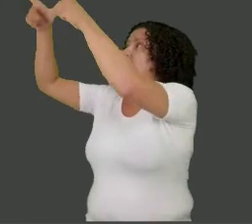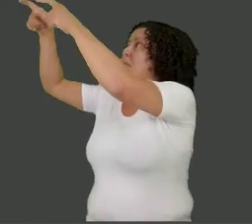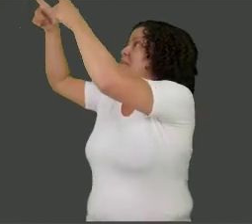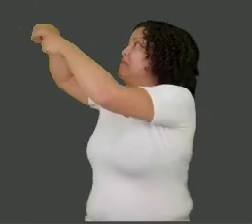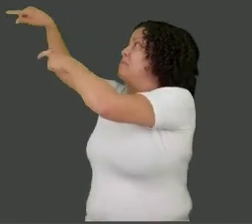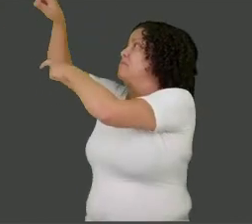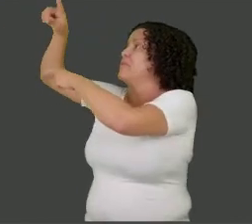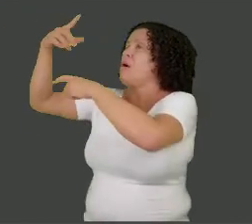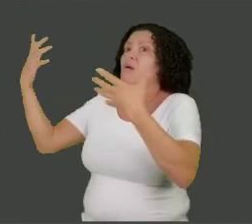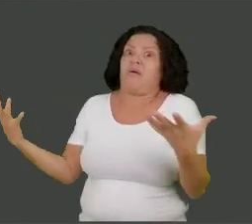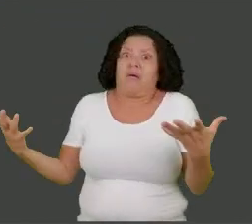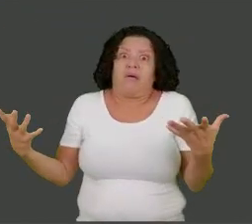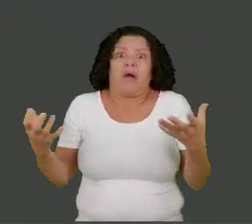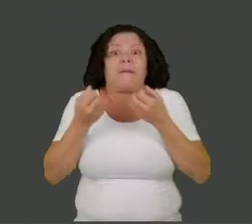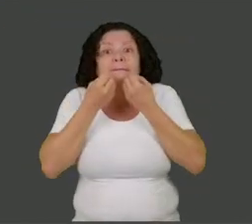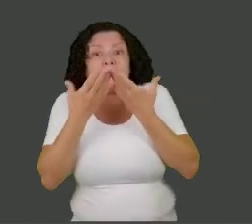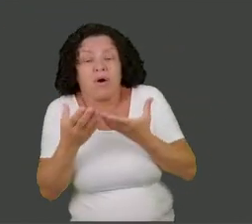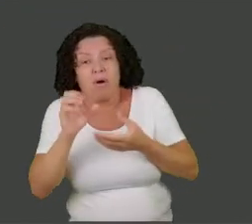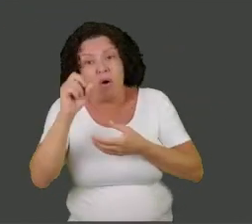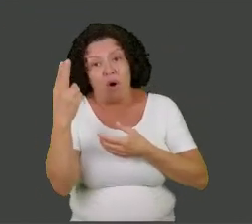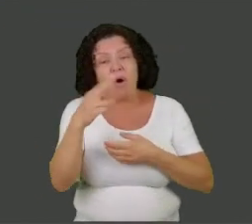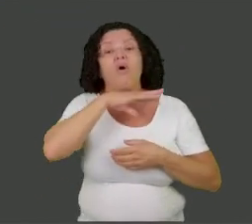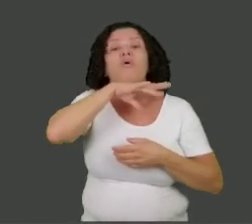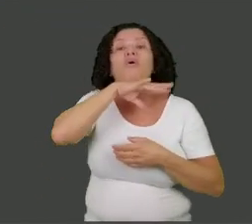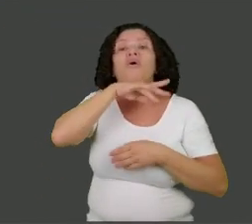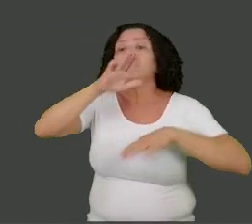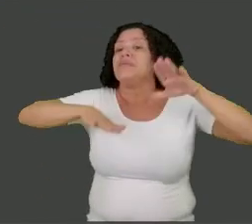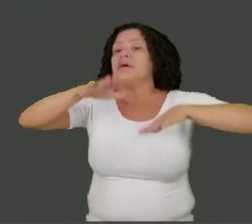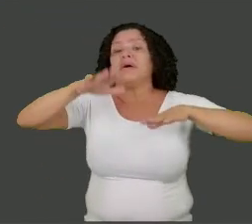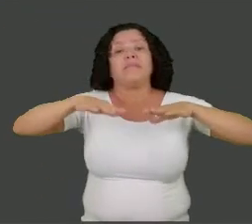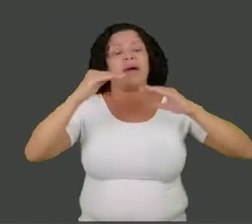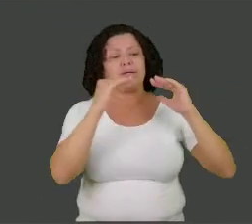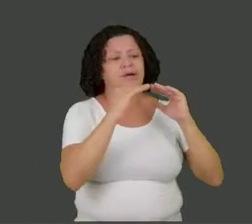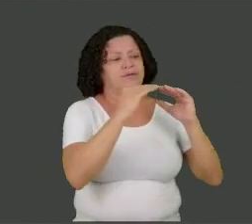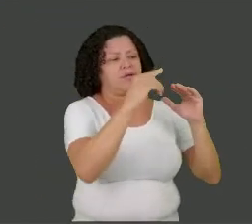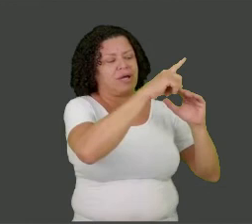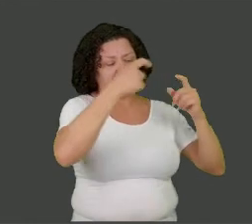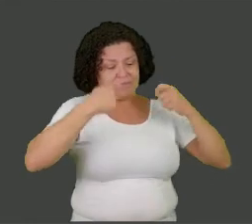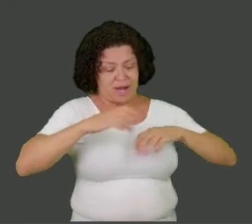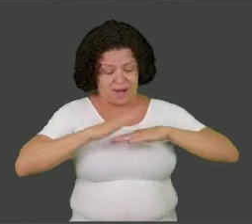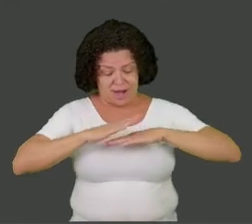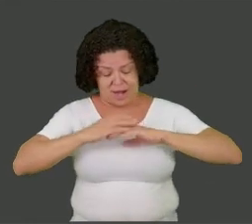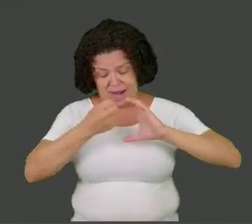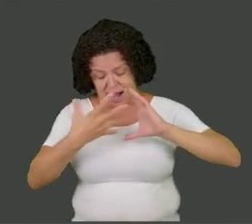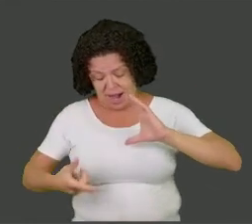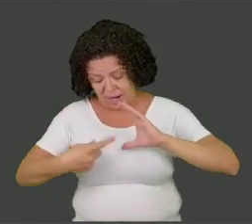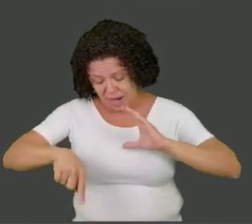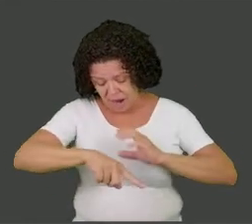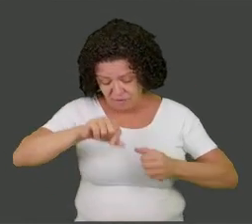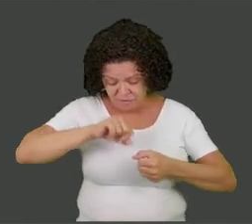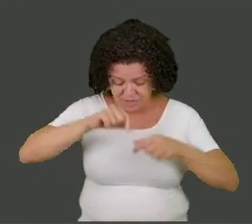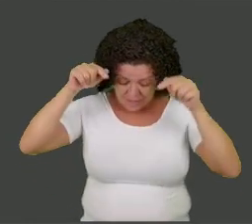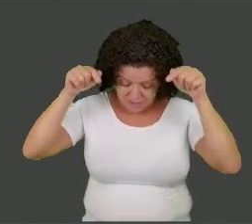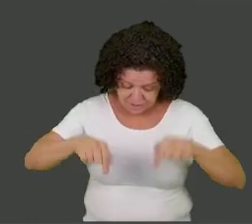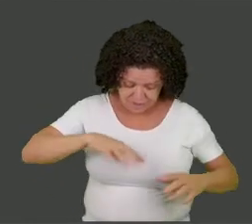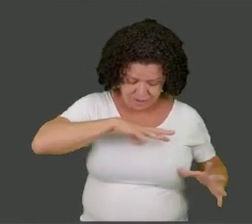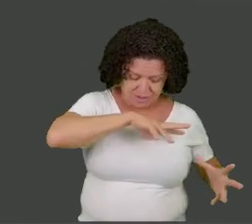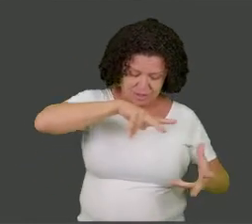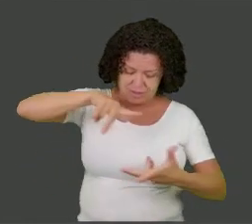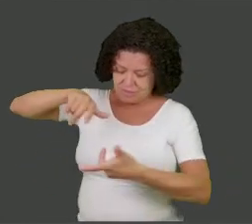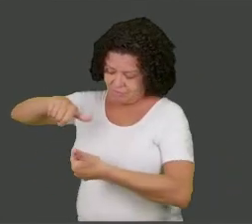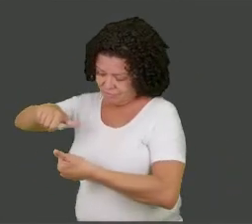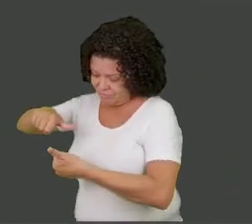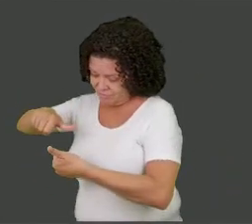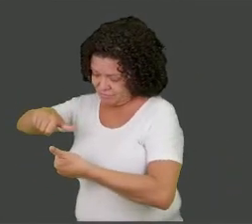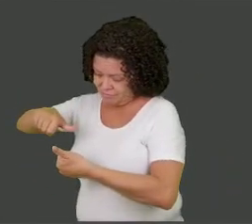ser atraídos para uma colônia espiritual, podem ser atraídos para ambientes bons ou ruins, de acordo com as suas necessidades